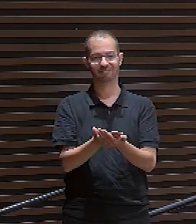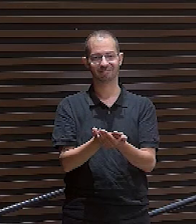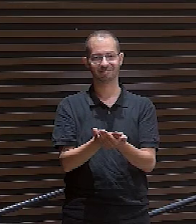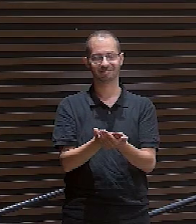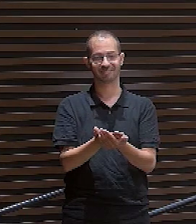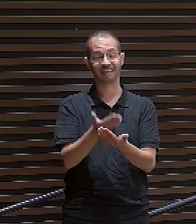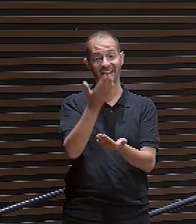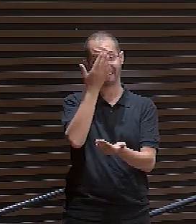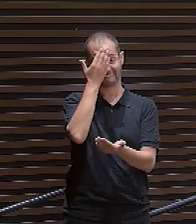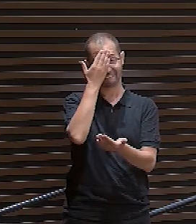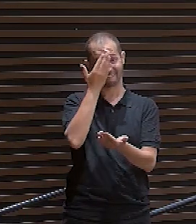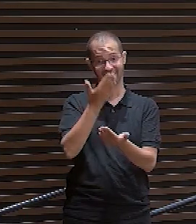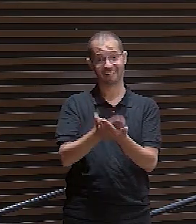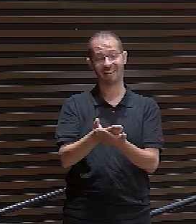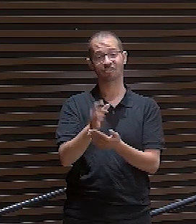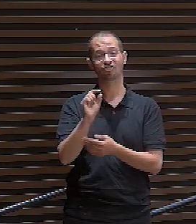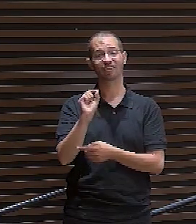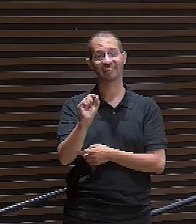Crendo em quem?